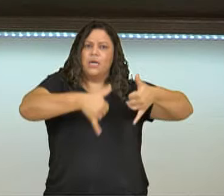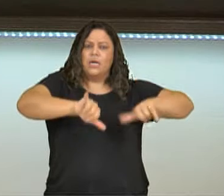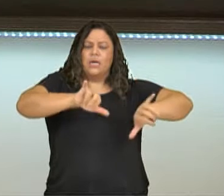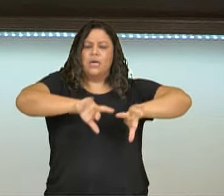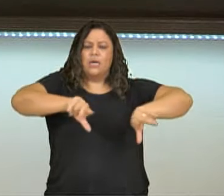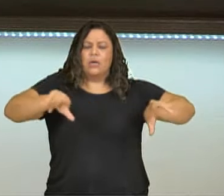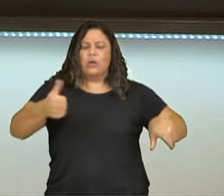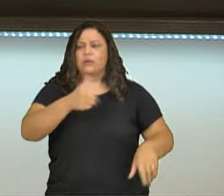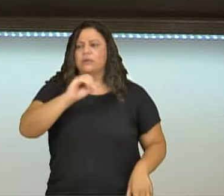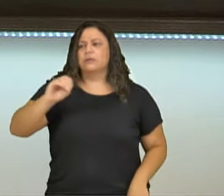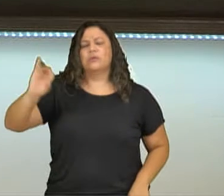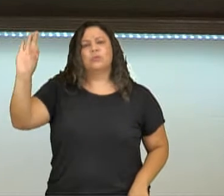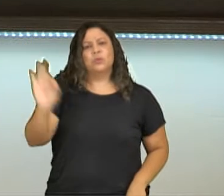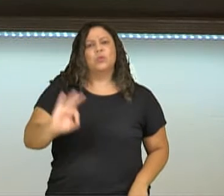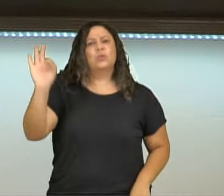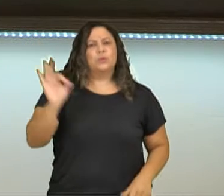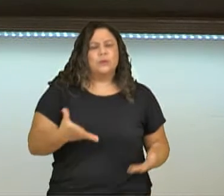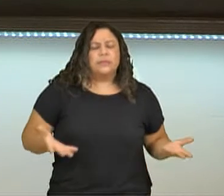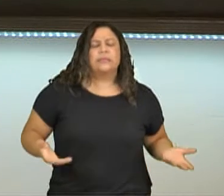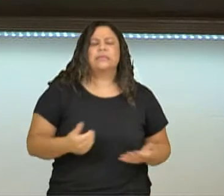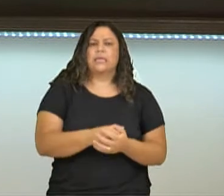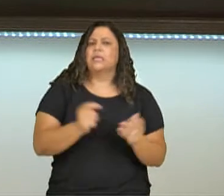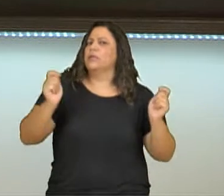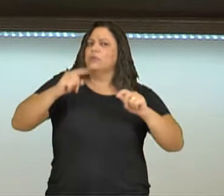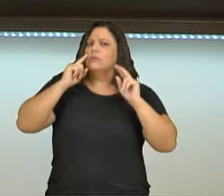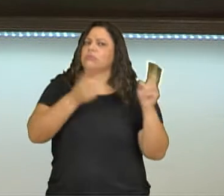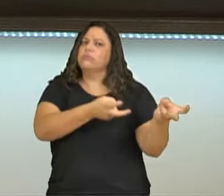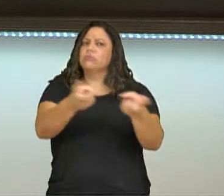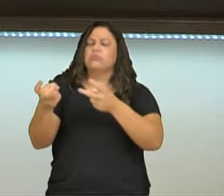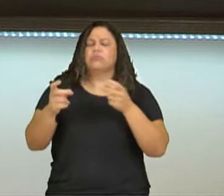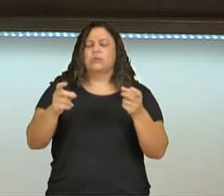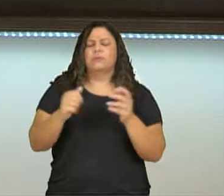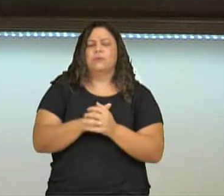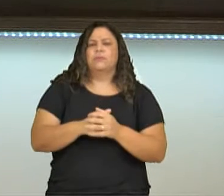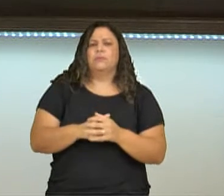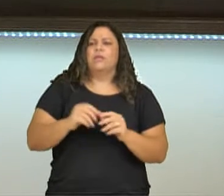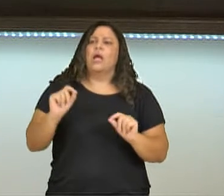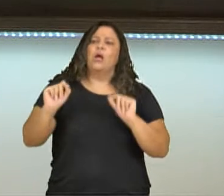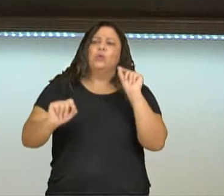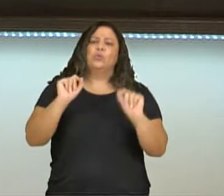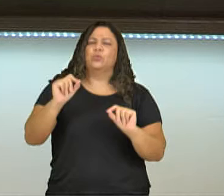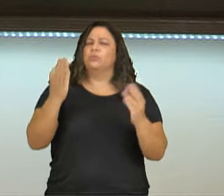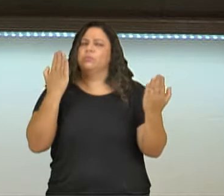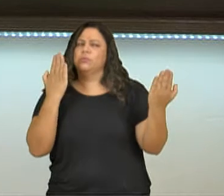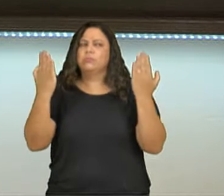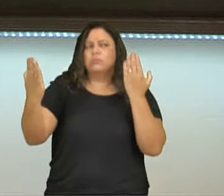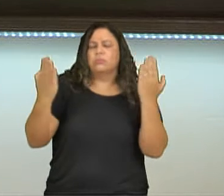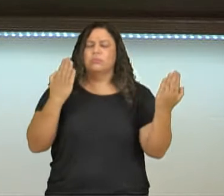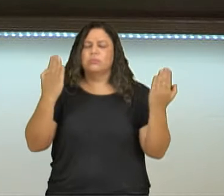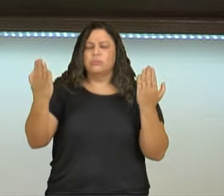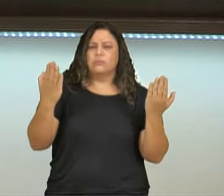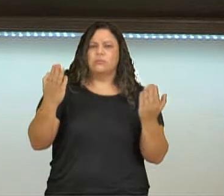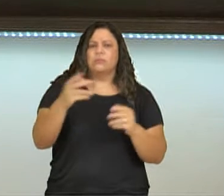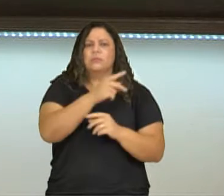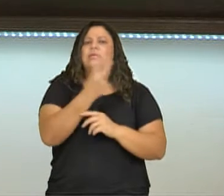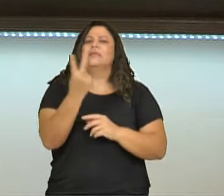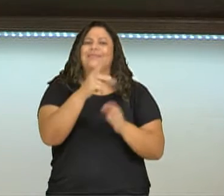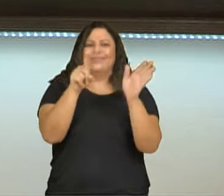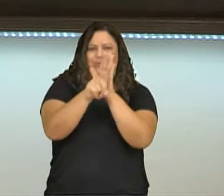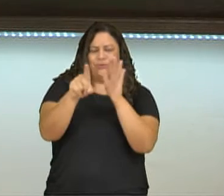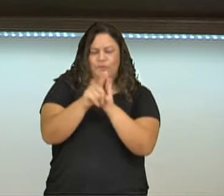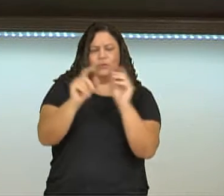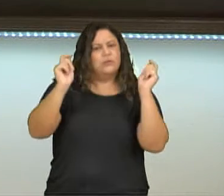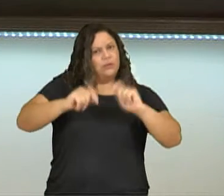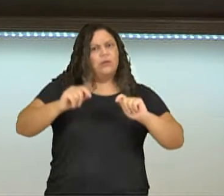com 100% de rendimento, então vejam, tanto um quanto o outro respondendo, né, as duas questões